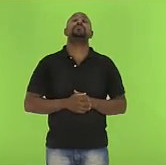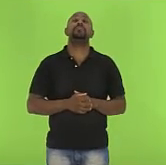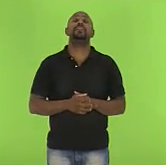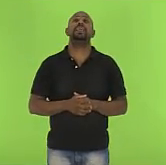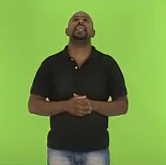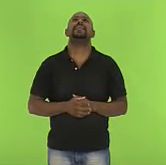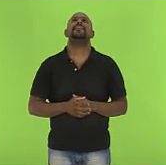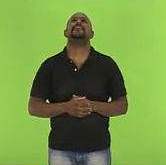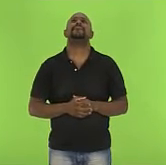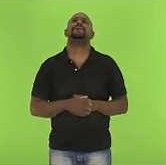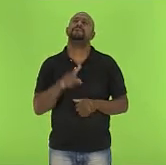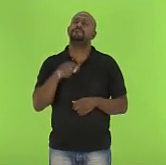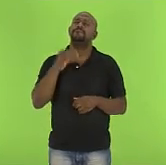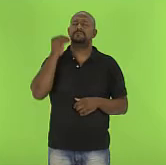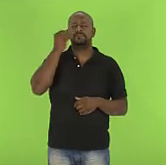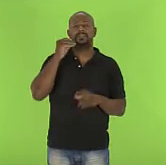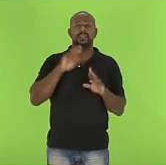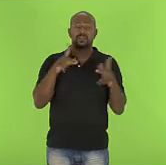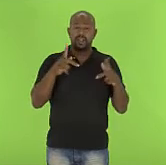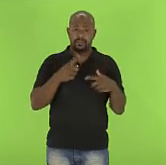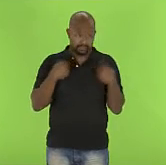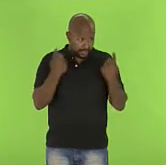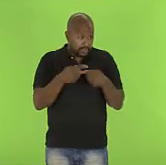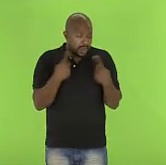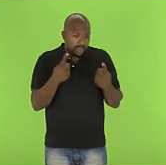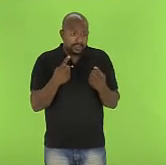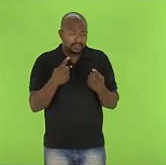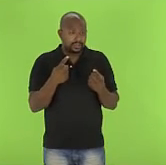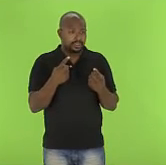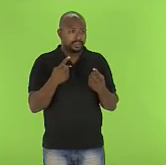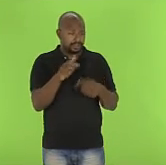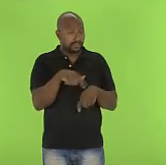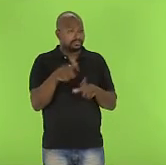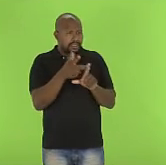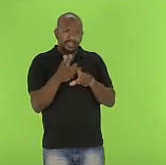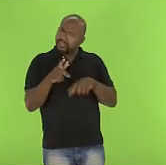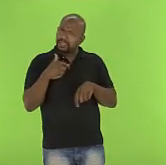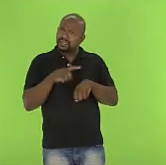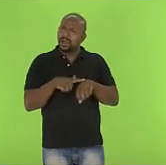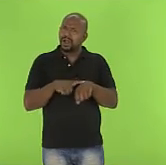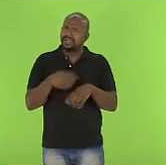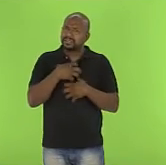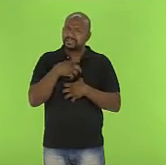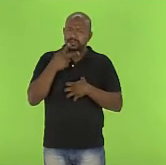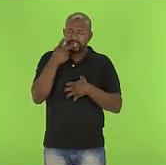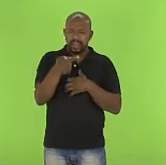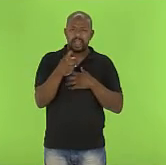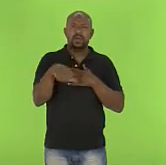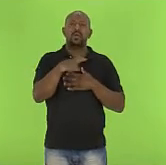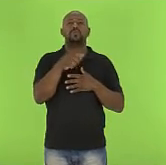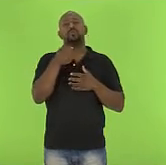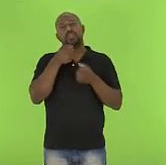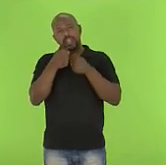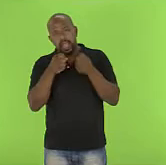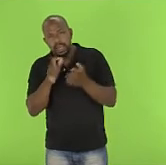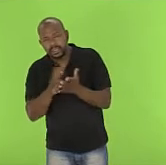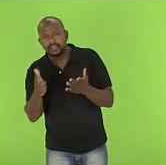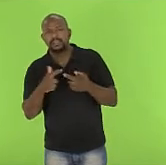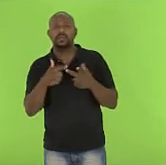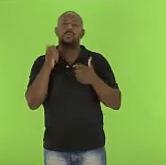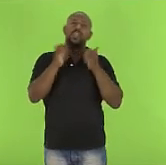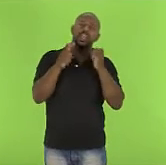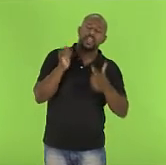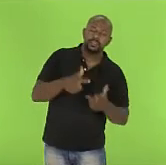tal, e é uma experiência nova para nós que estamos fazendo. Na hora, eu senti isso assim, na hora de falar com